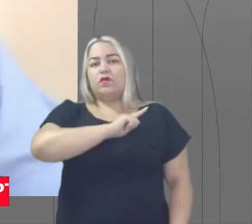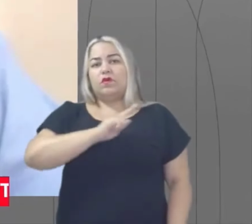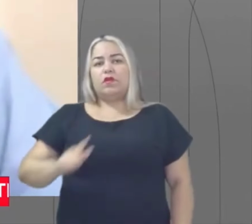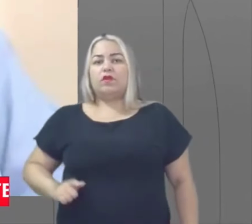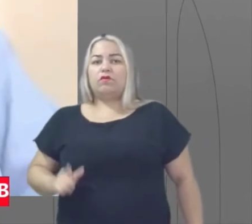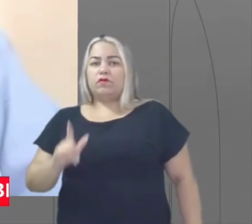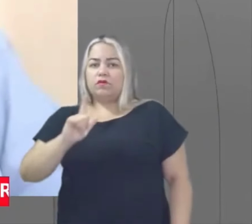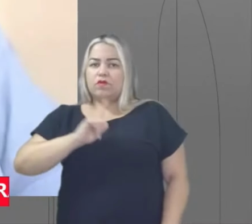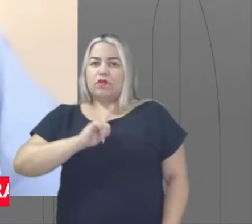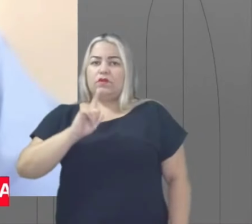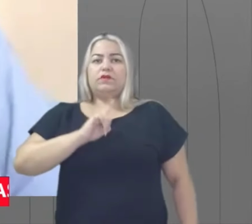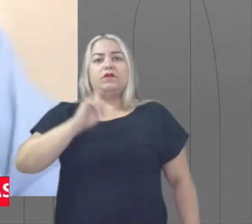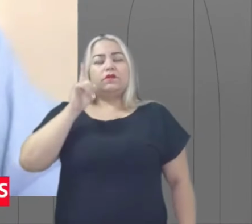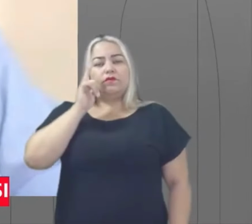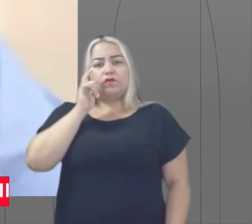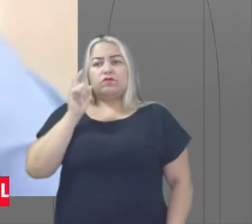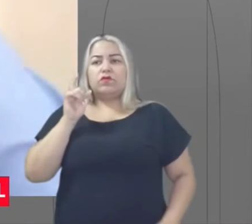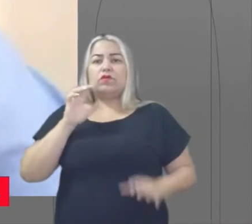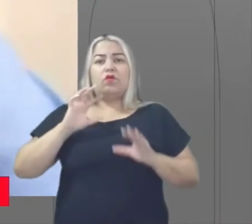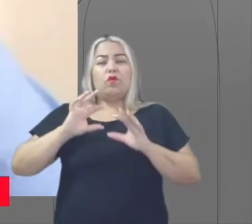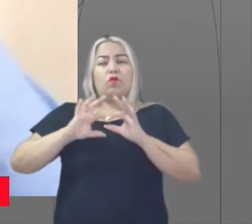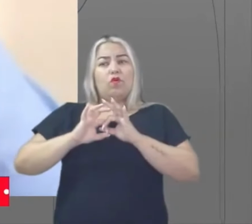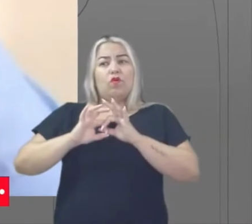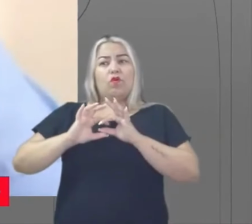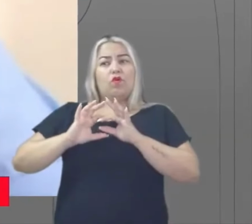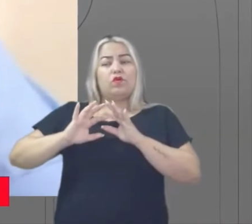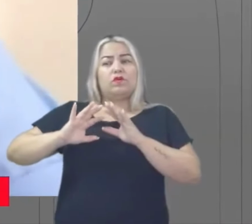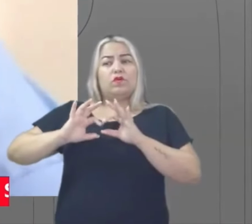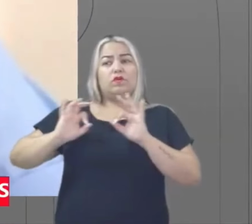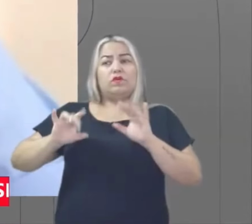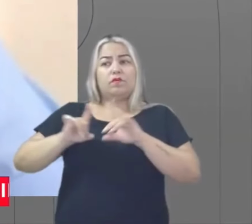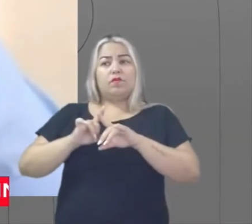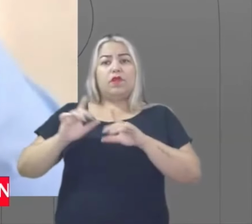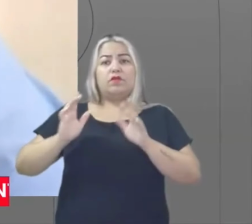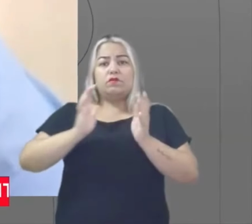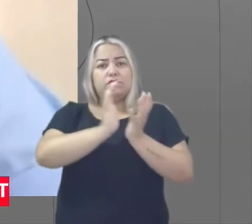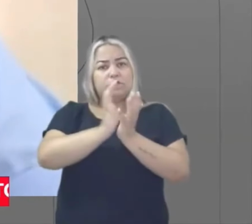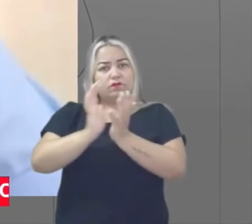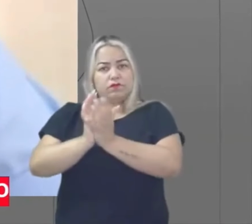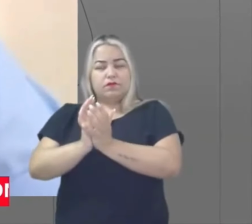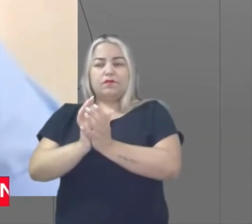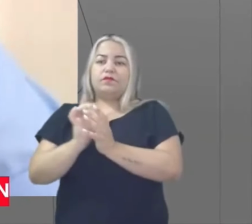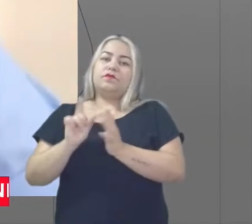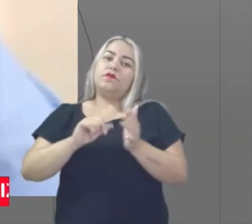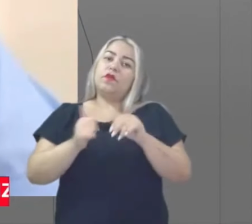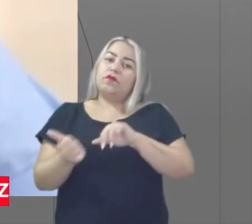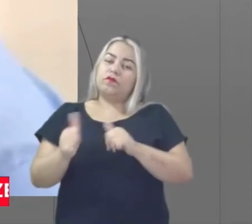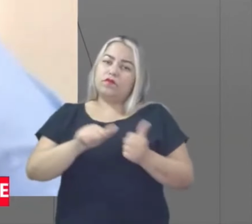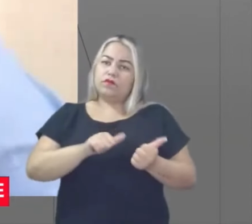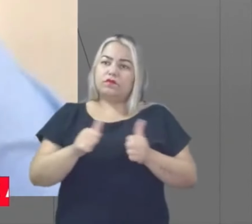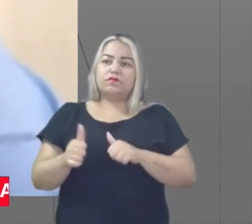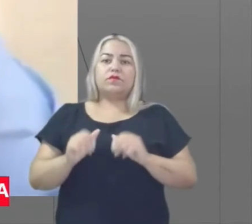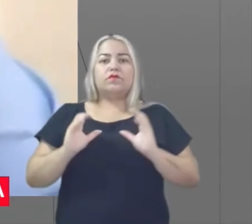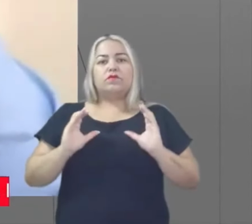manifestado interesse de desvincular as corregedorias das tropas. Eu avalio essa postura como uma